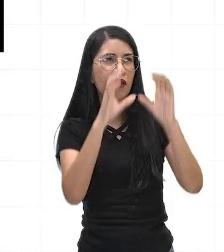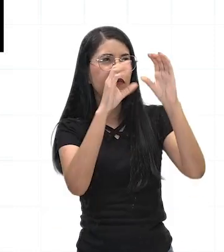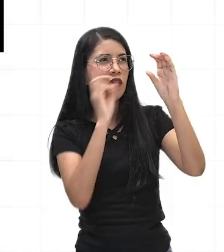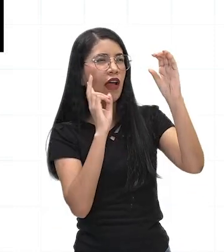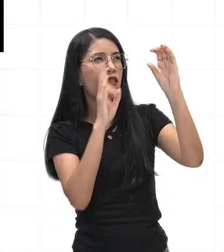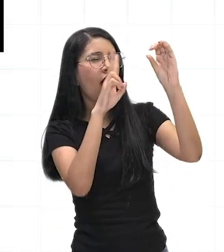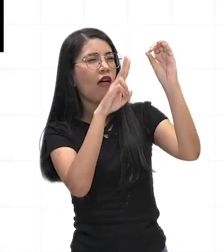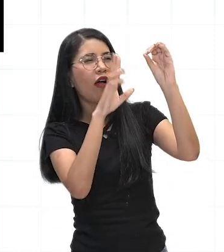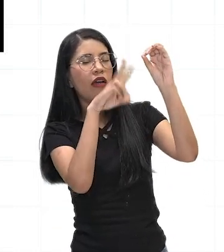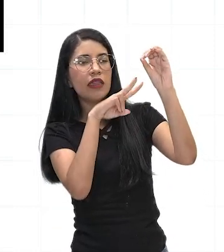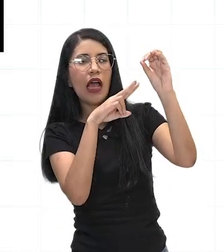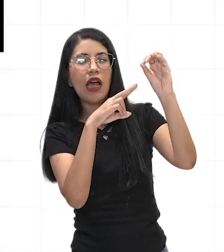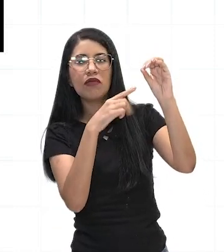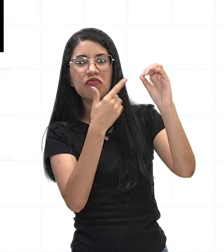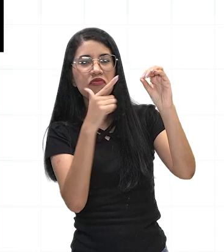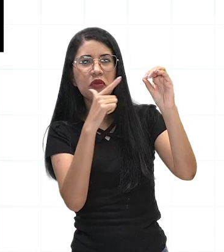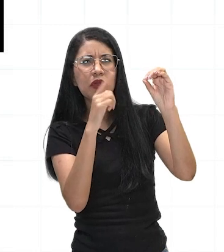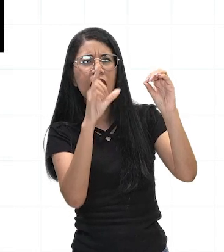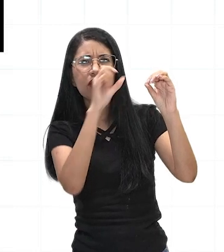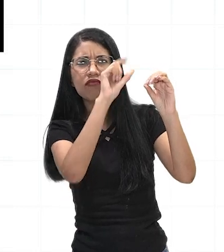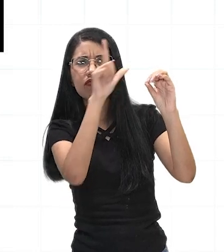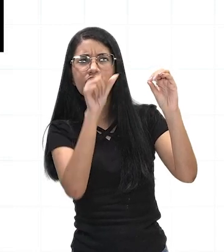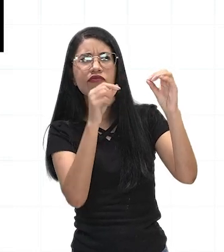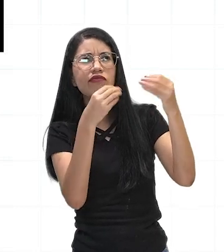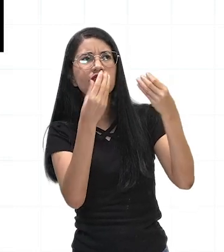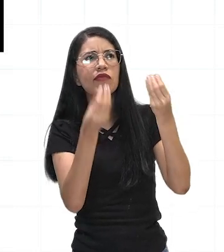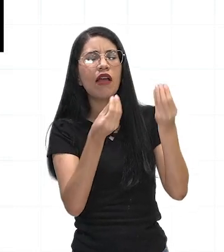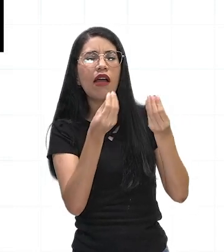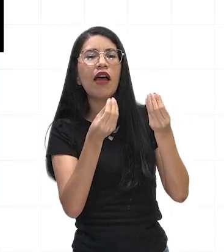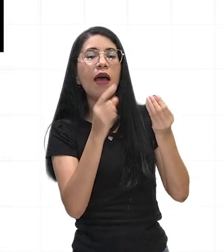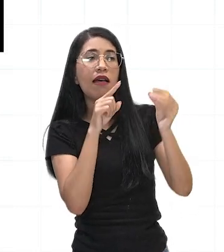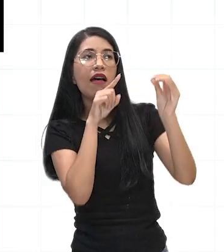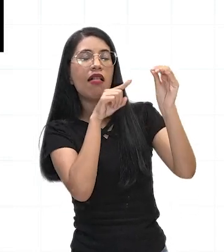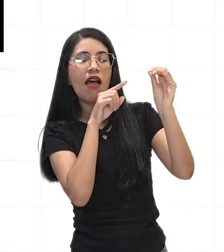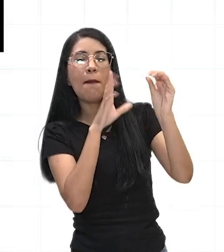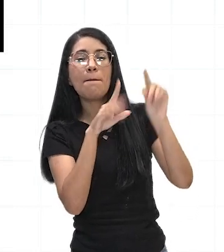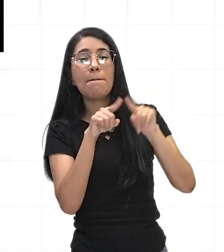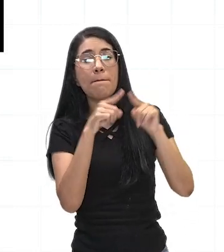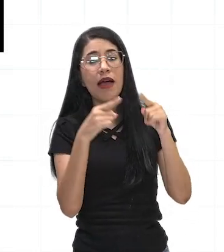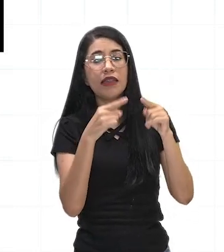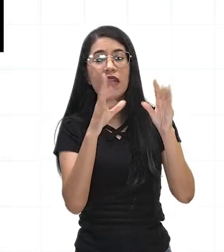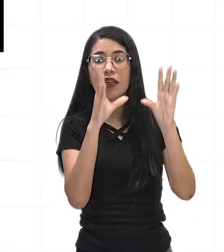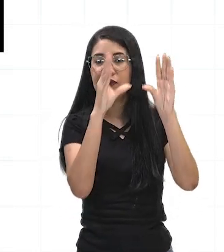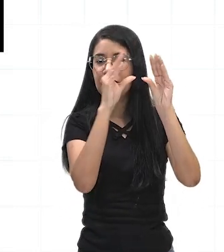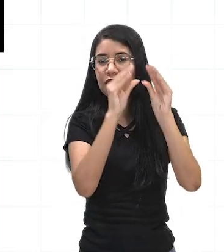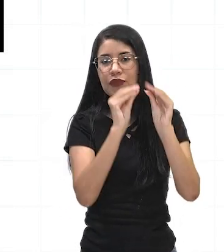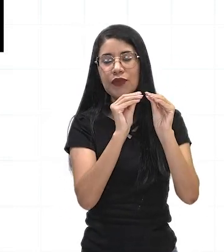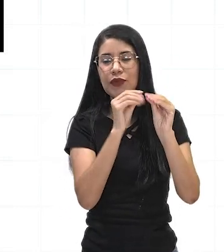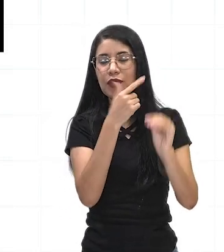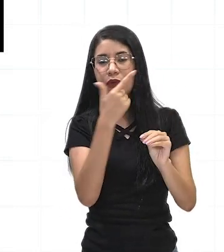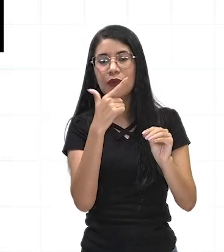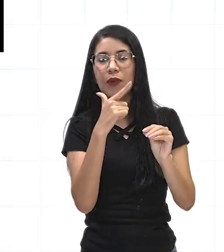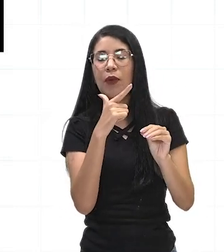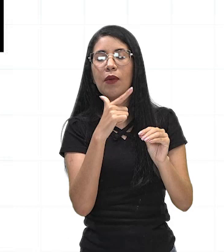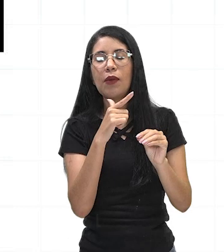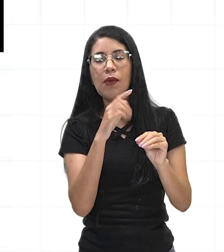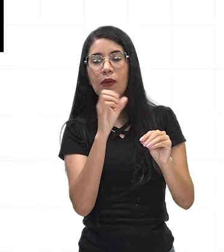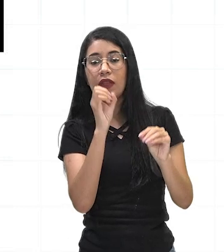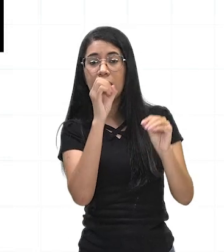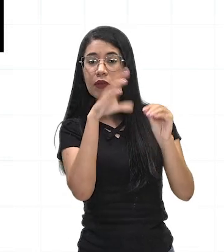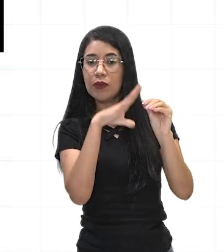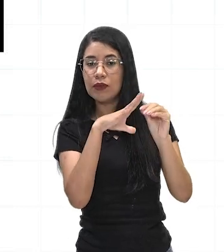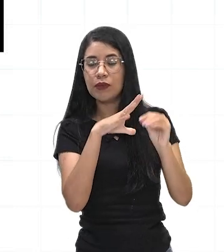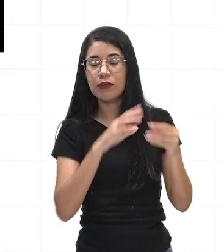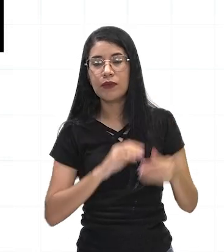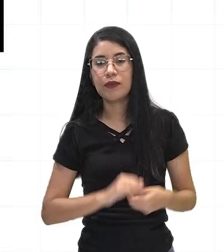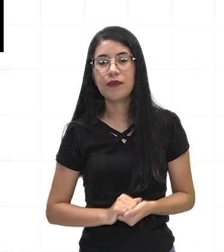céu ali à noite, que parece que não tem lua, é que, na verdade, ela está lá, só que ela não está recebendo ali aquele lado que a gente